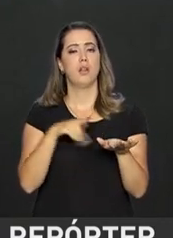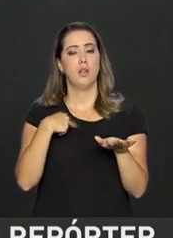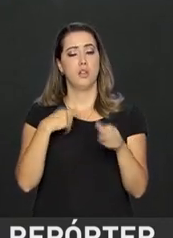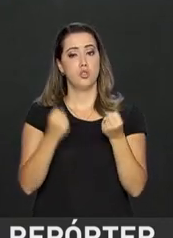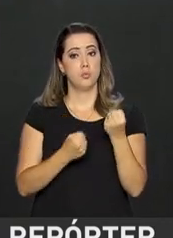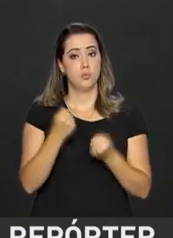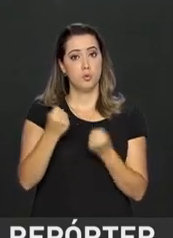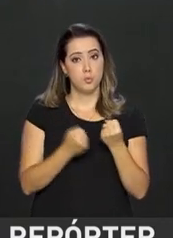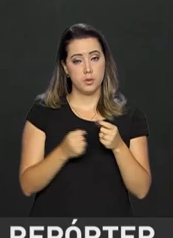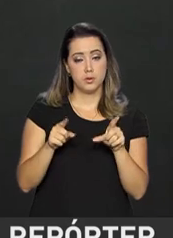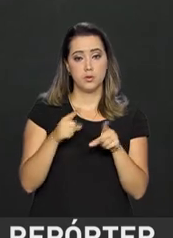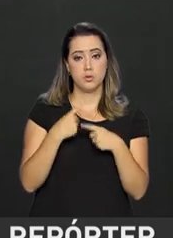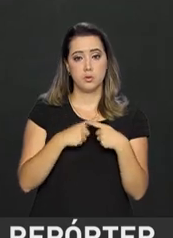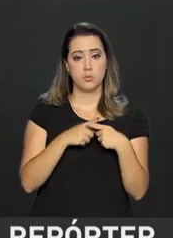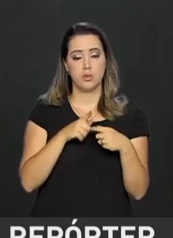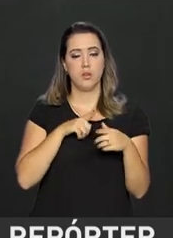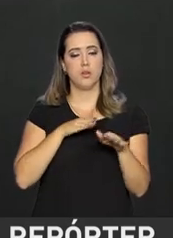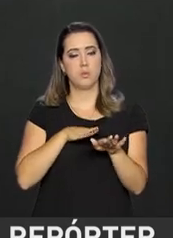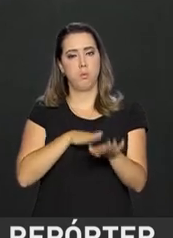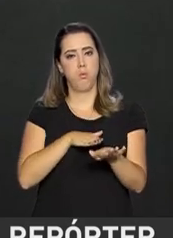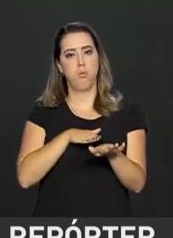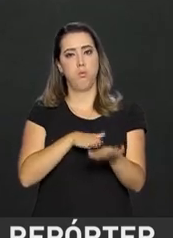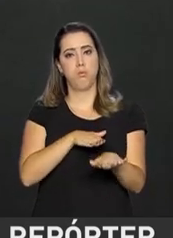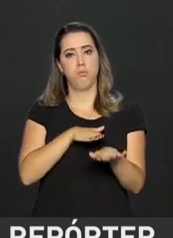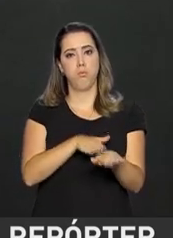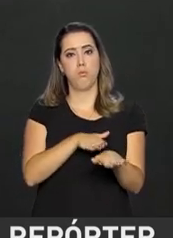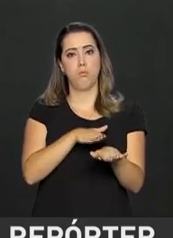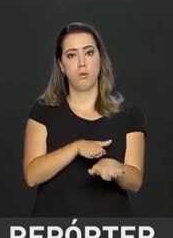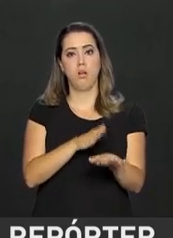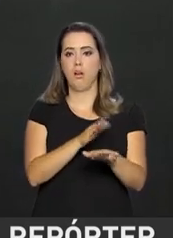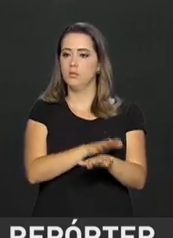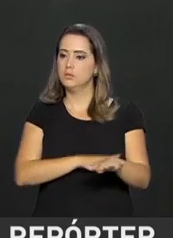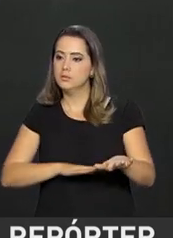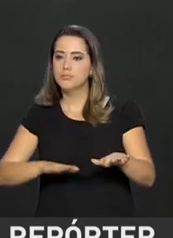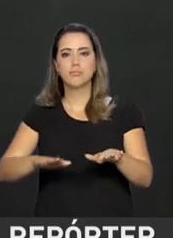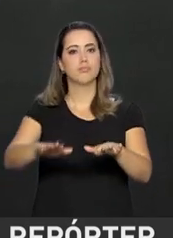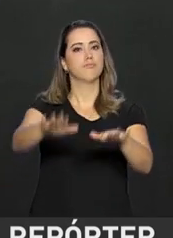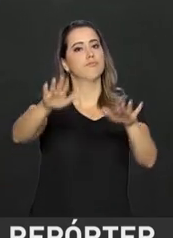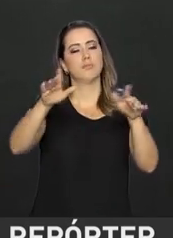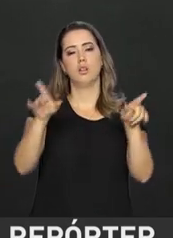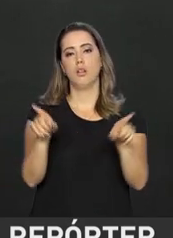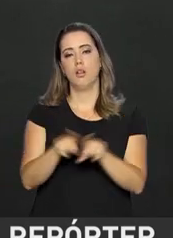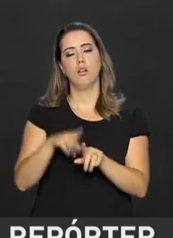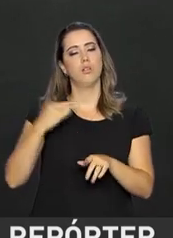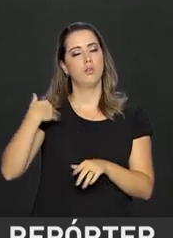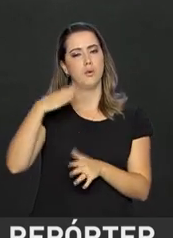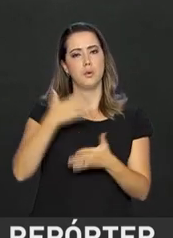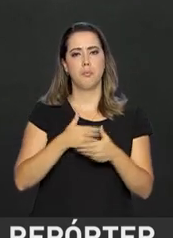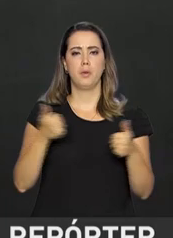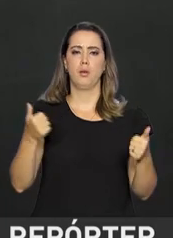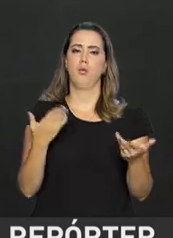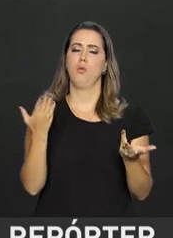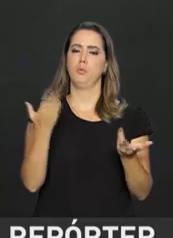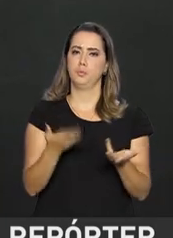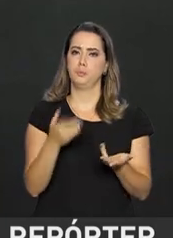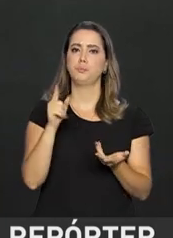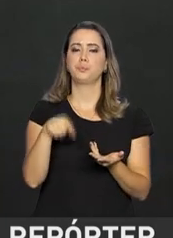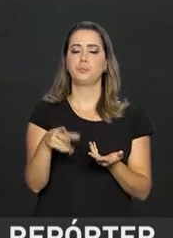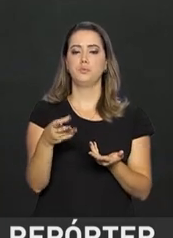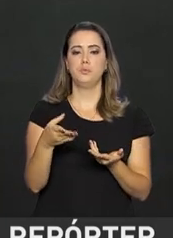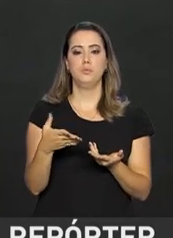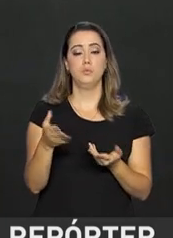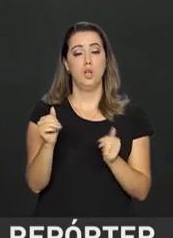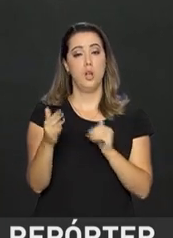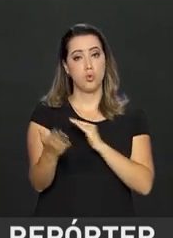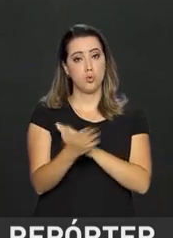gente ficava muito travado, perdia tempo. E com essa duplicação realmente vem